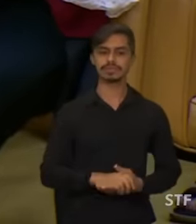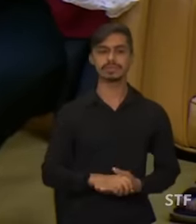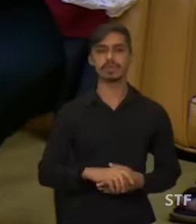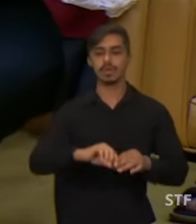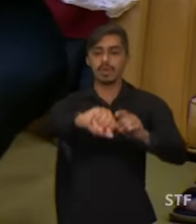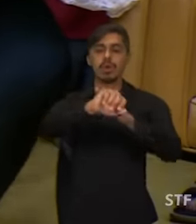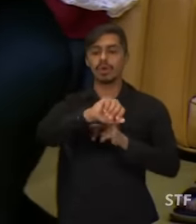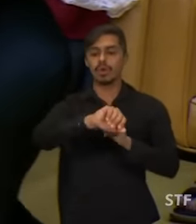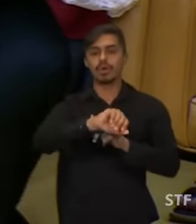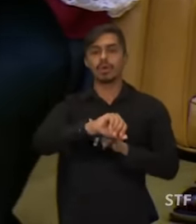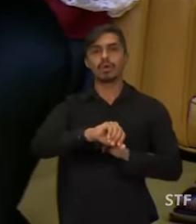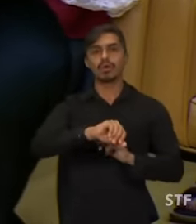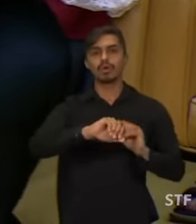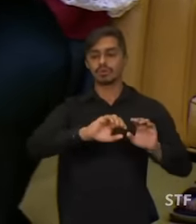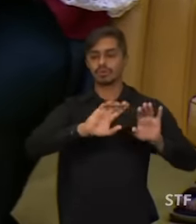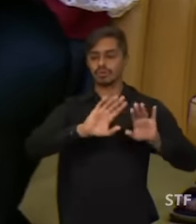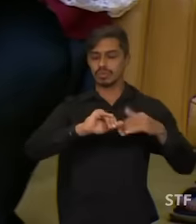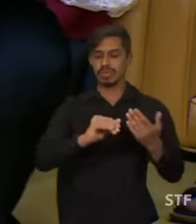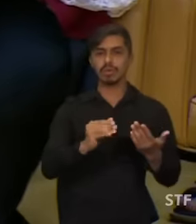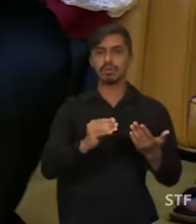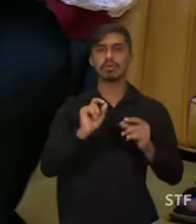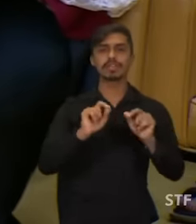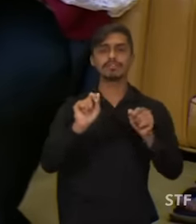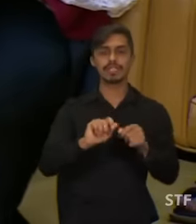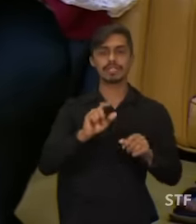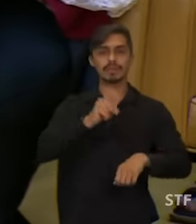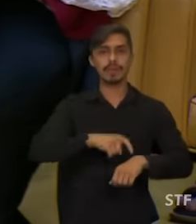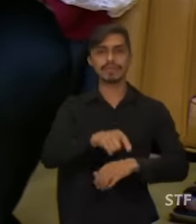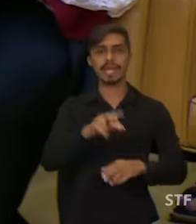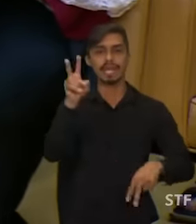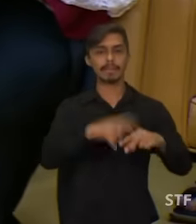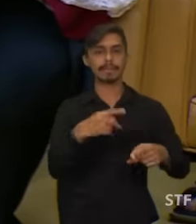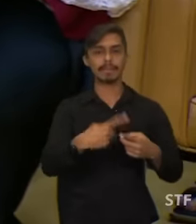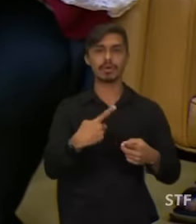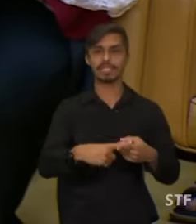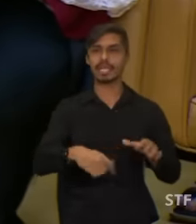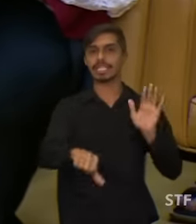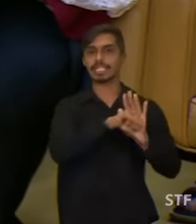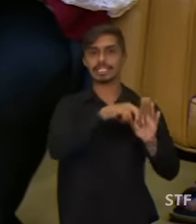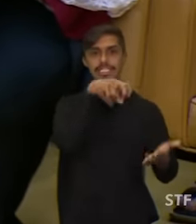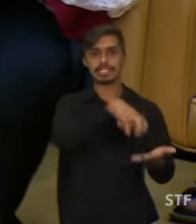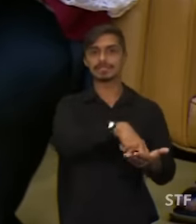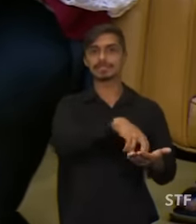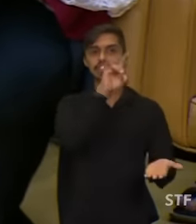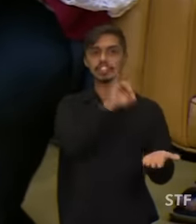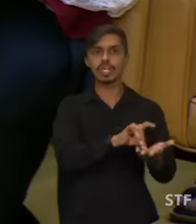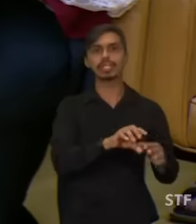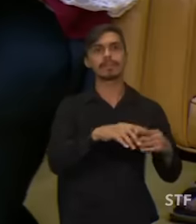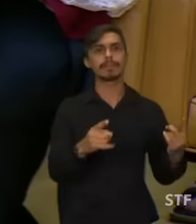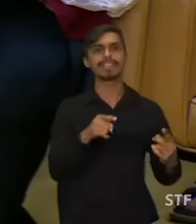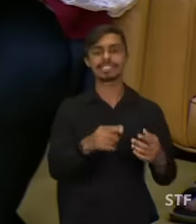faremos, por exemplo, quando uma pessoa é presa por ter cometido um ato típico, penalmente típico, e ela está em claro